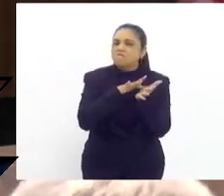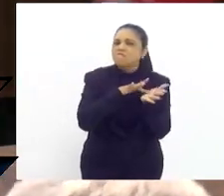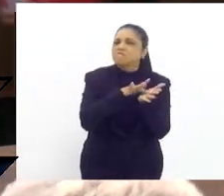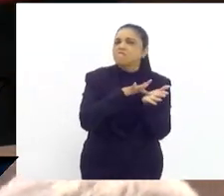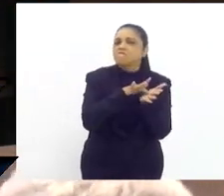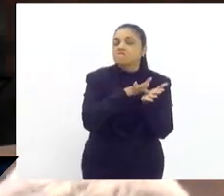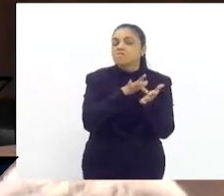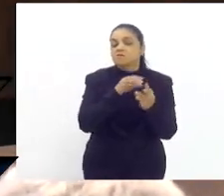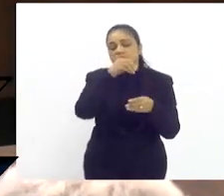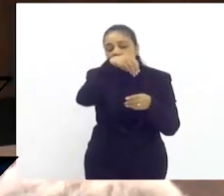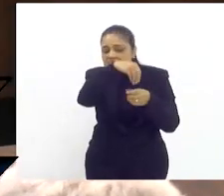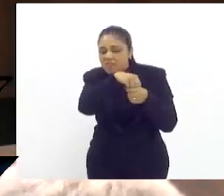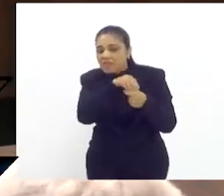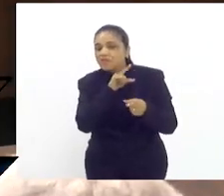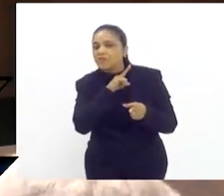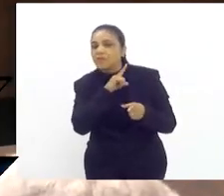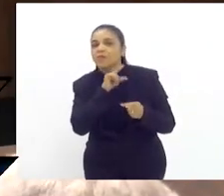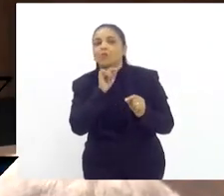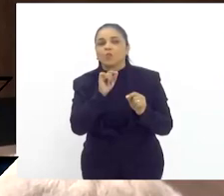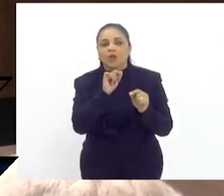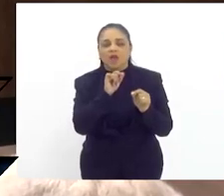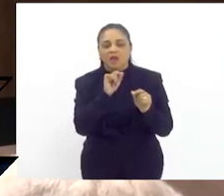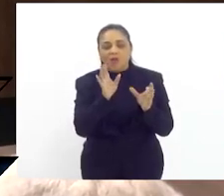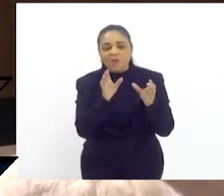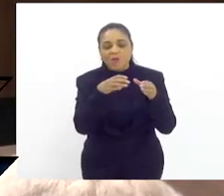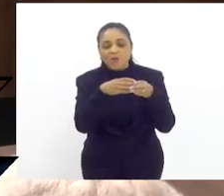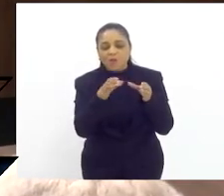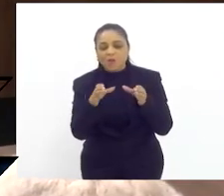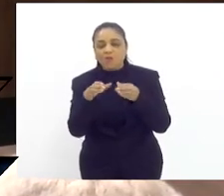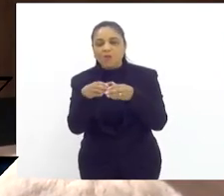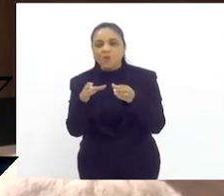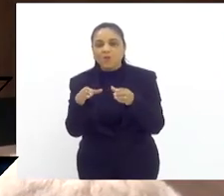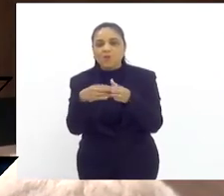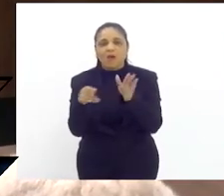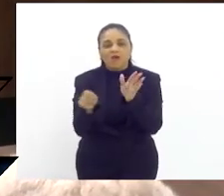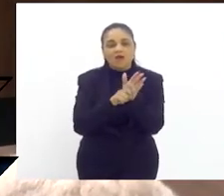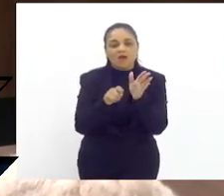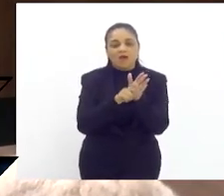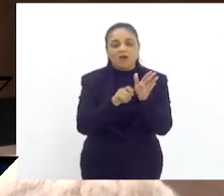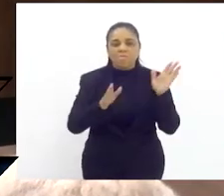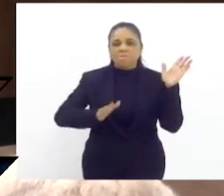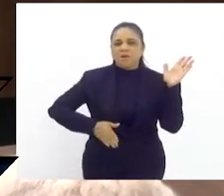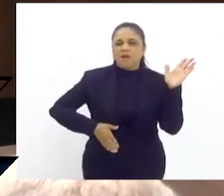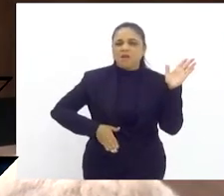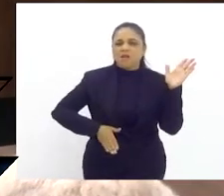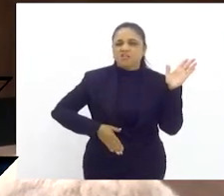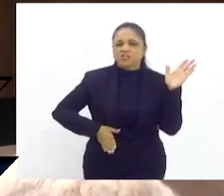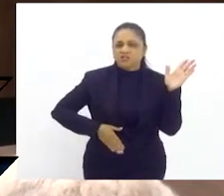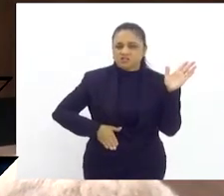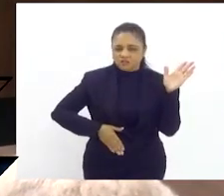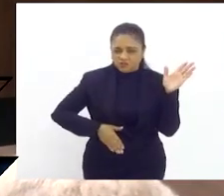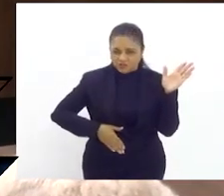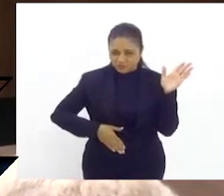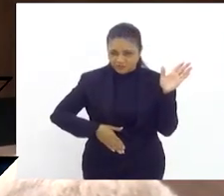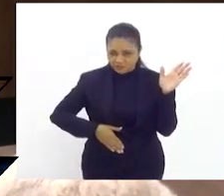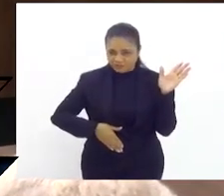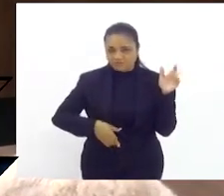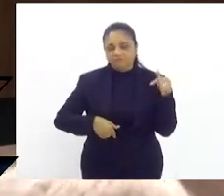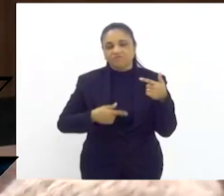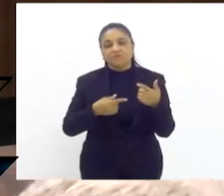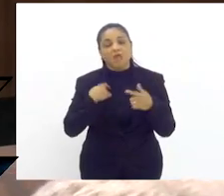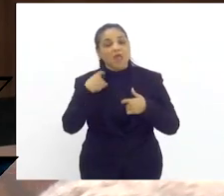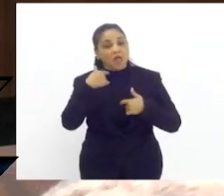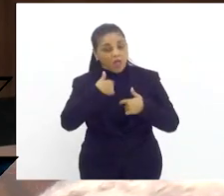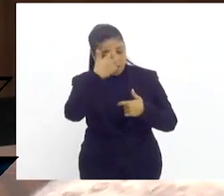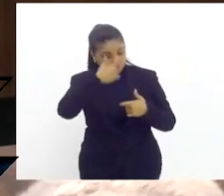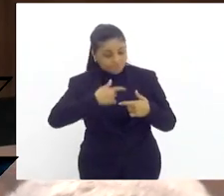agrupar para poder contemplar né os traficantes os bandidos que aqui estão e o que muito me